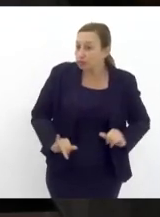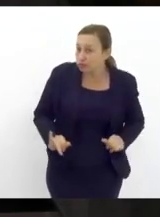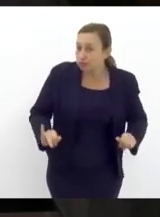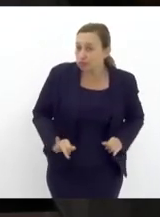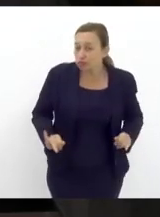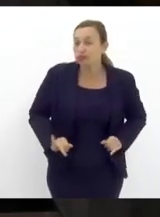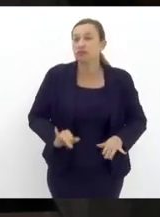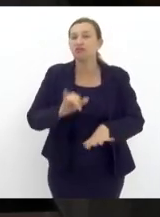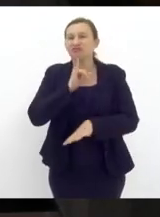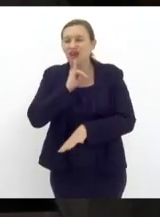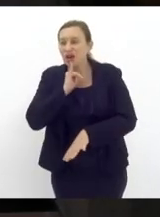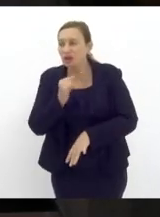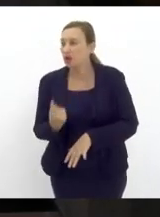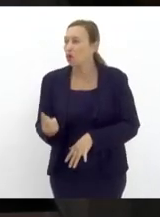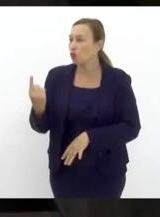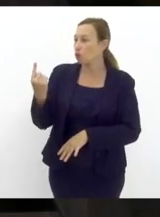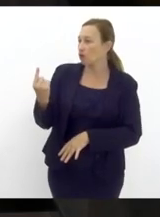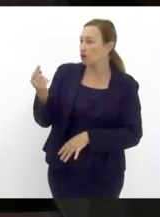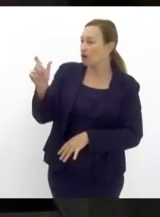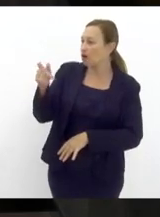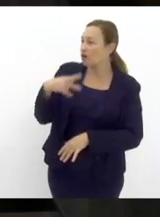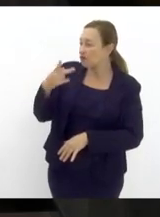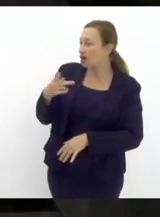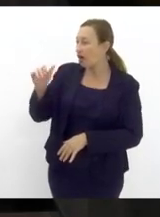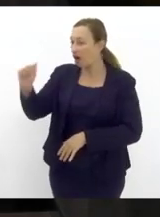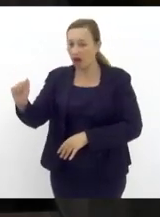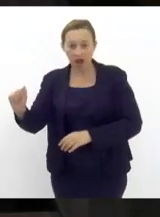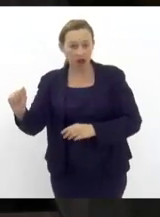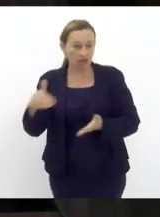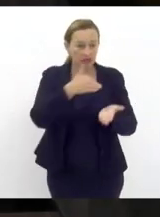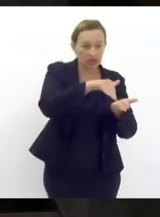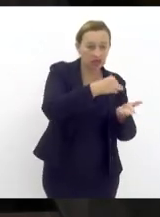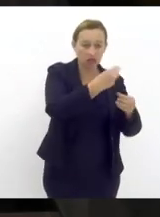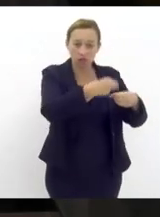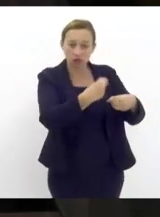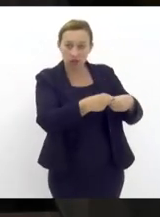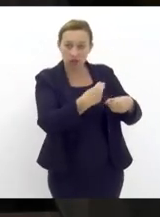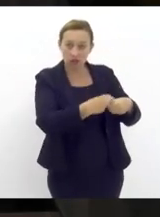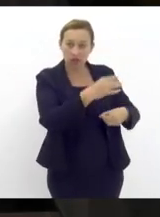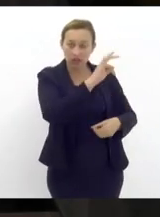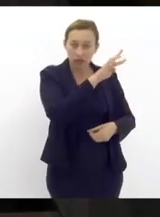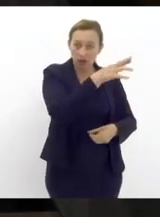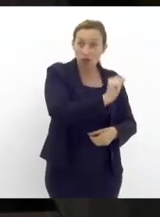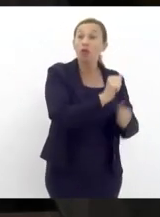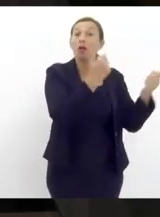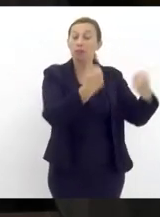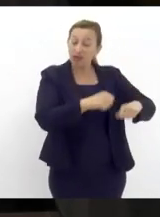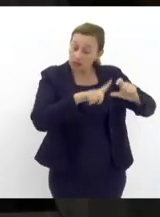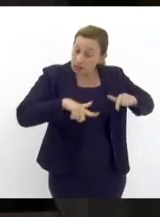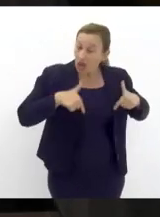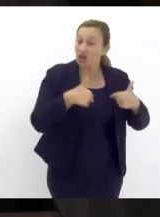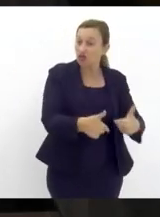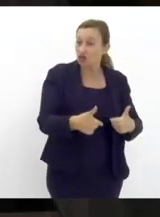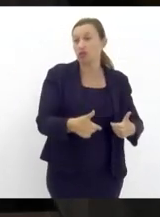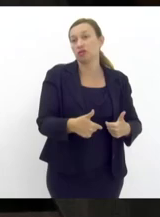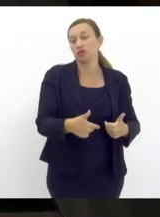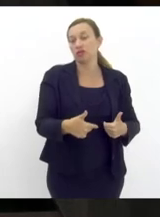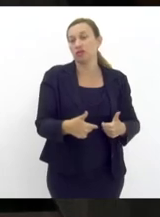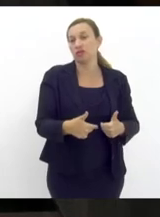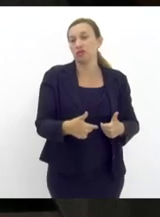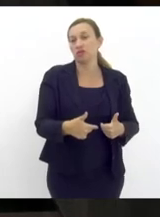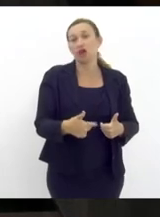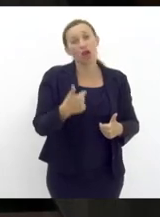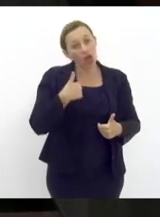uma diz uma coisa a secretaria de municípios da Saúde de Itaperuna precisa tomar uma Providência né